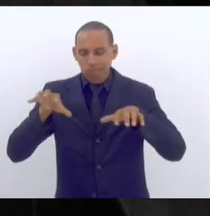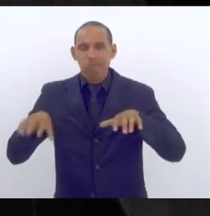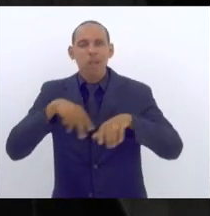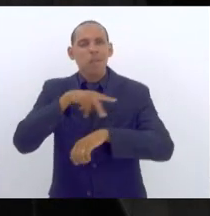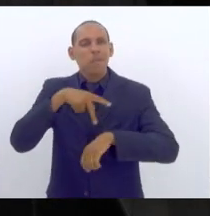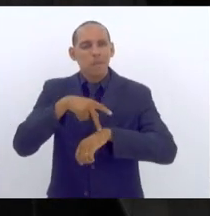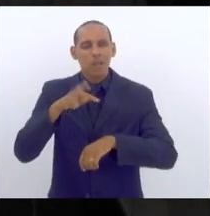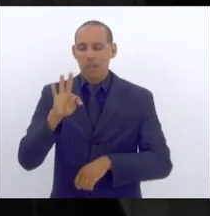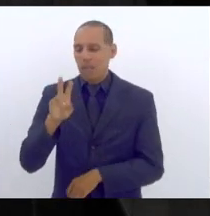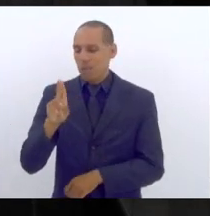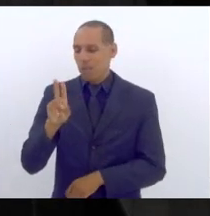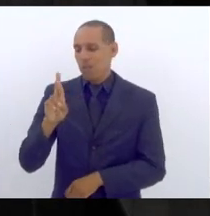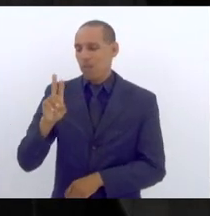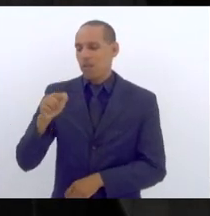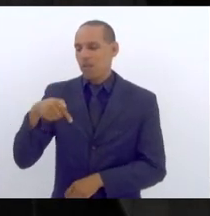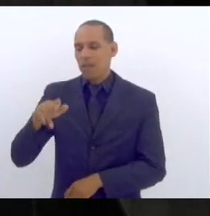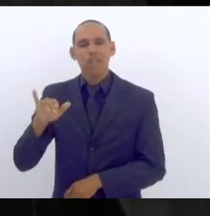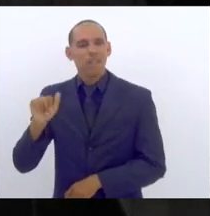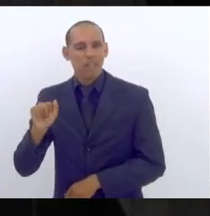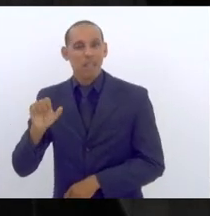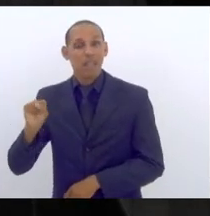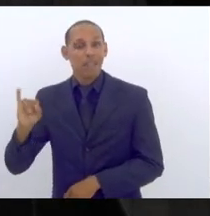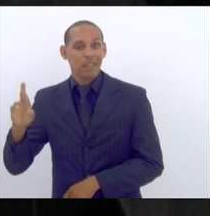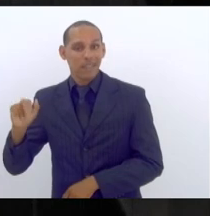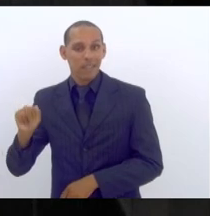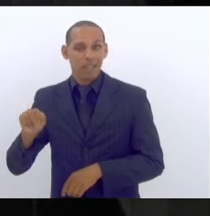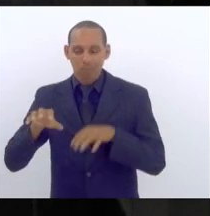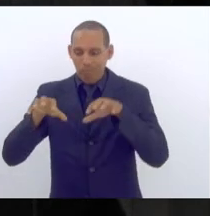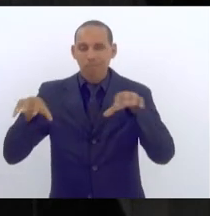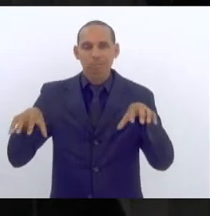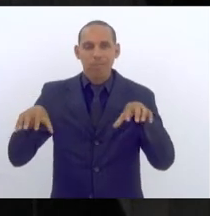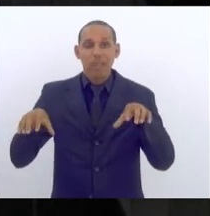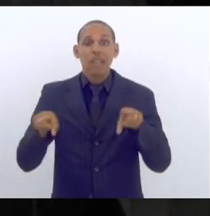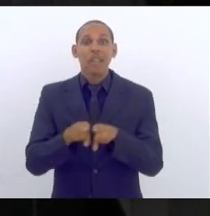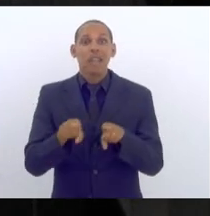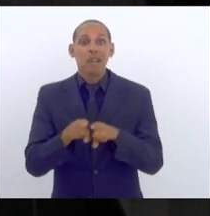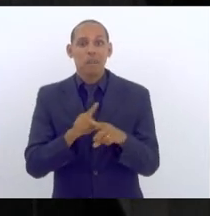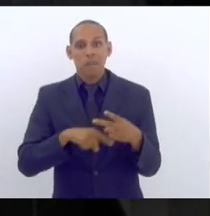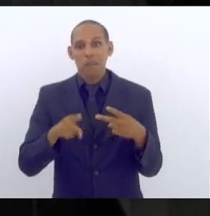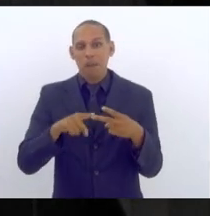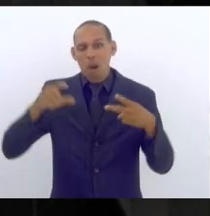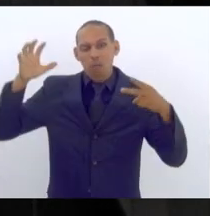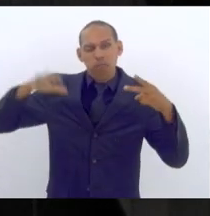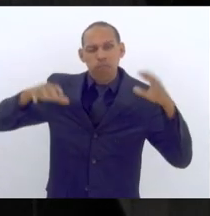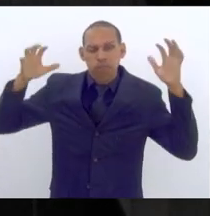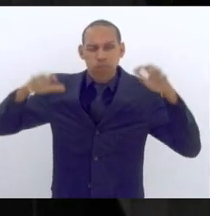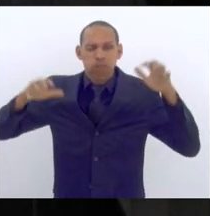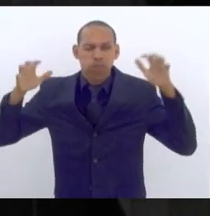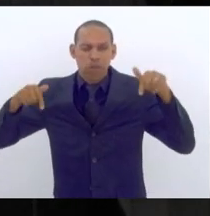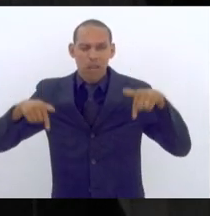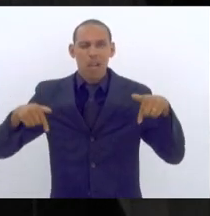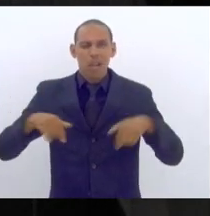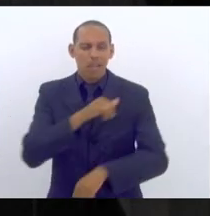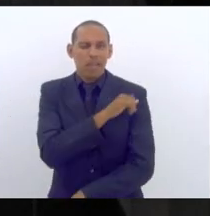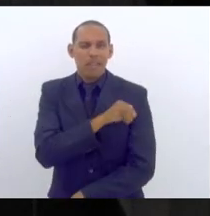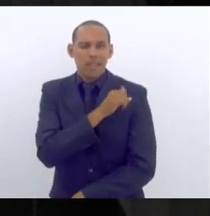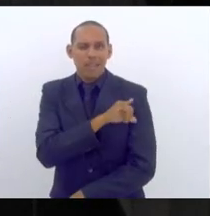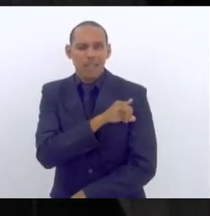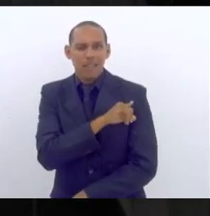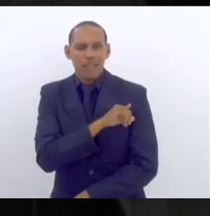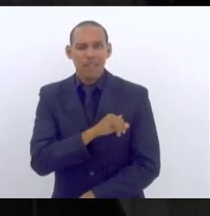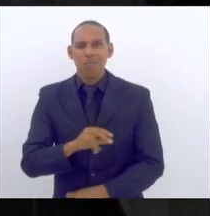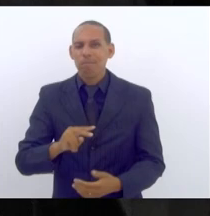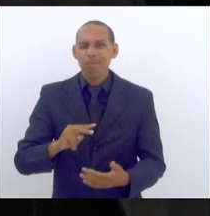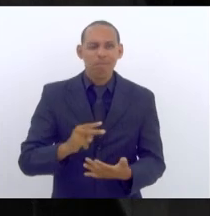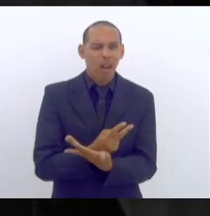com a Turquia tirando a chuvas que só no estado do Rio de Janeiro promoveram pela